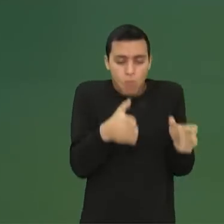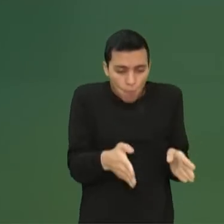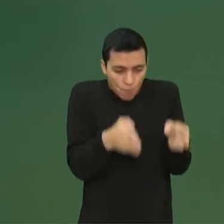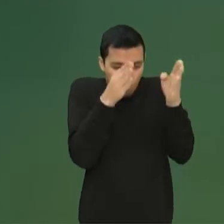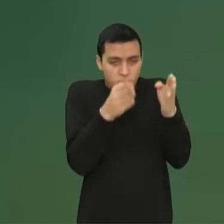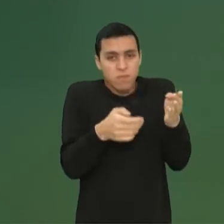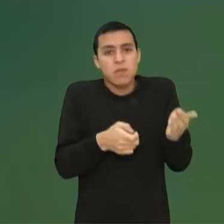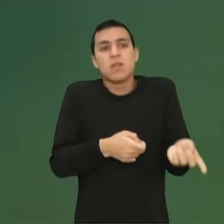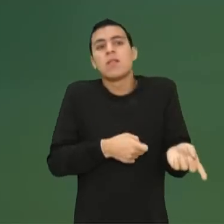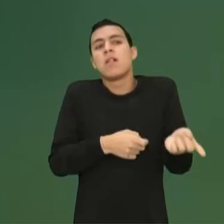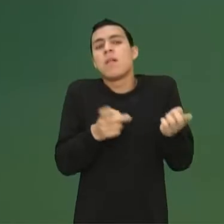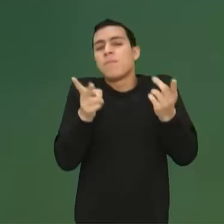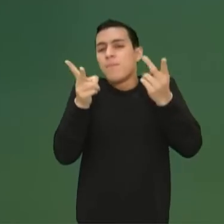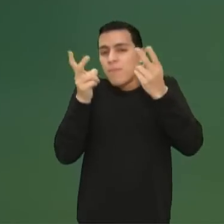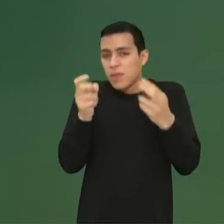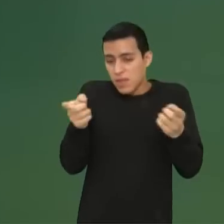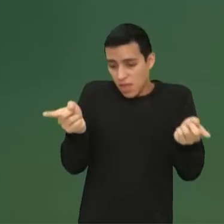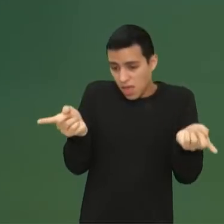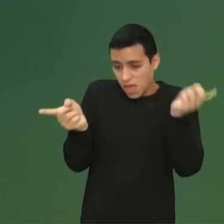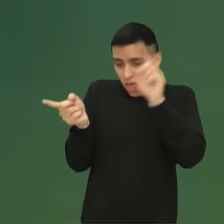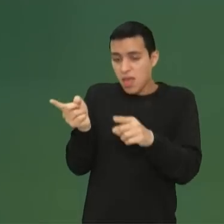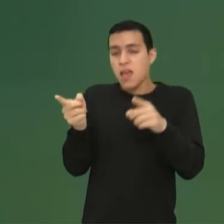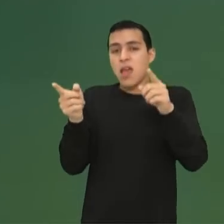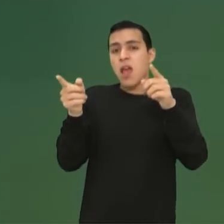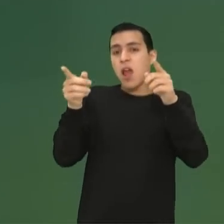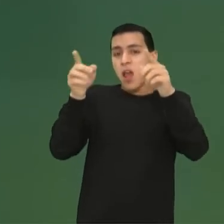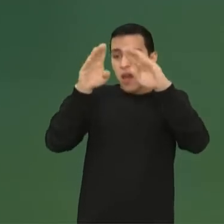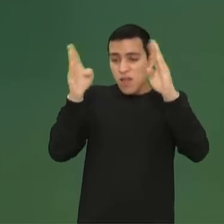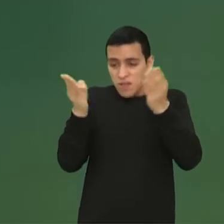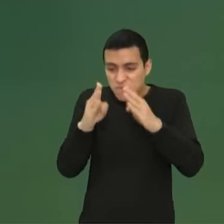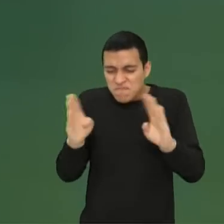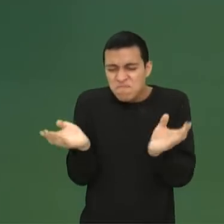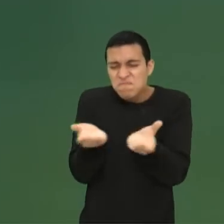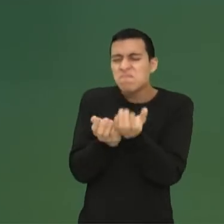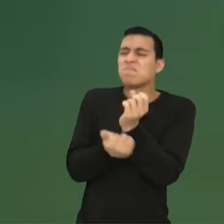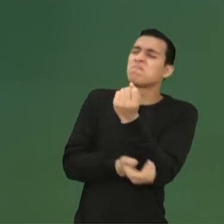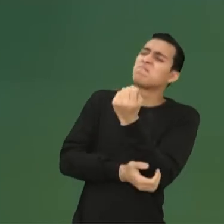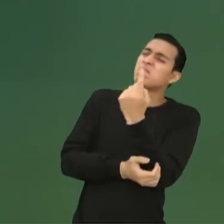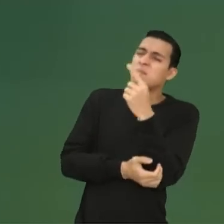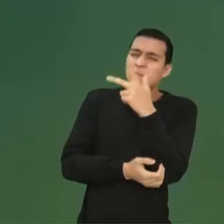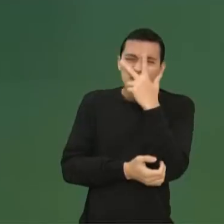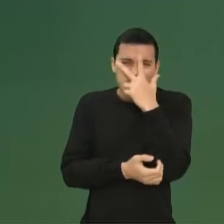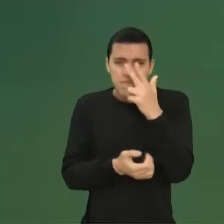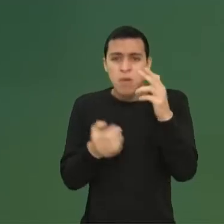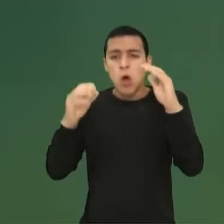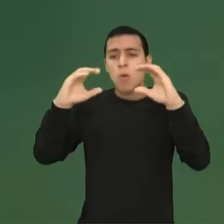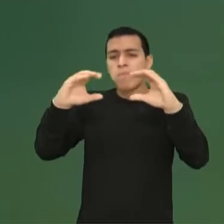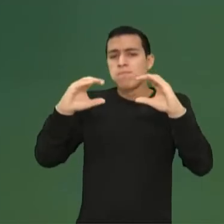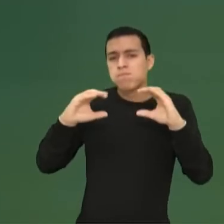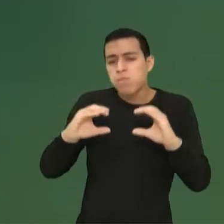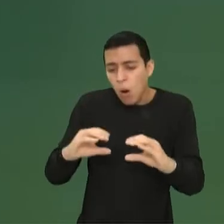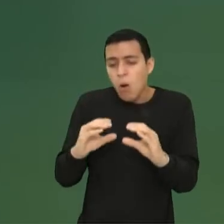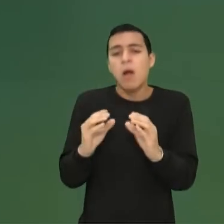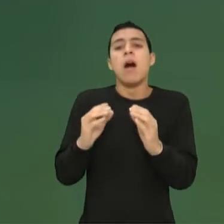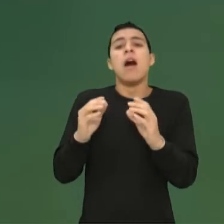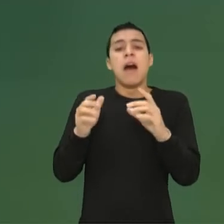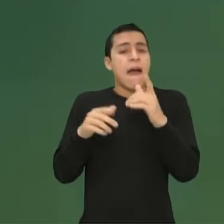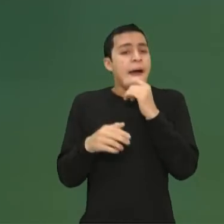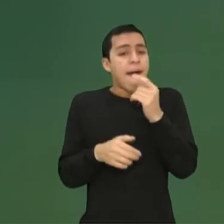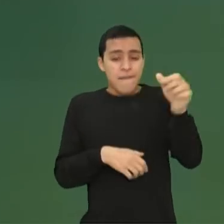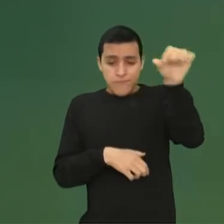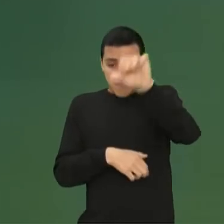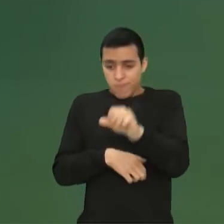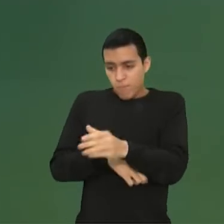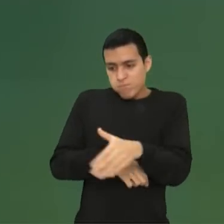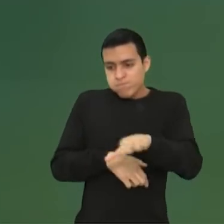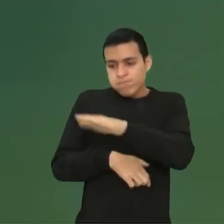quadrado. Percebam essa garrafa do meio, ela tem silhueta, ela tem gominhos. Percebam que ela ficou com o